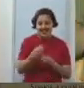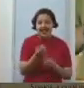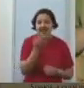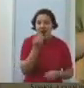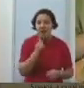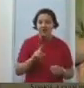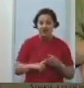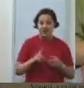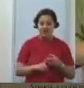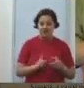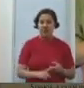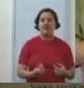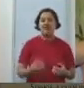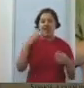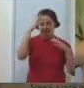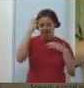Dá banho na criança.